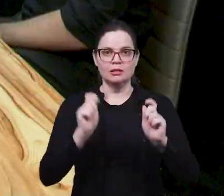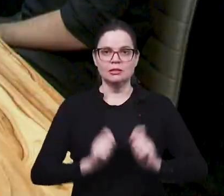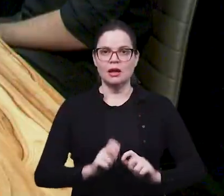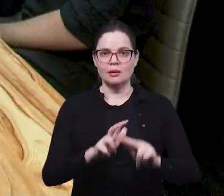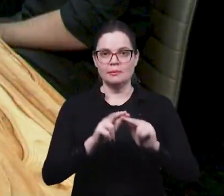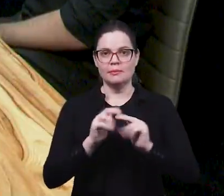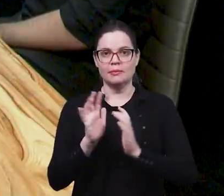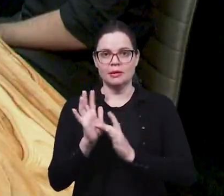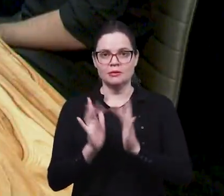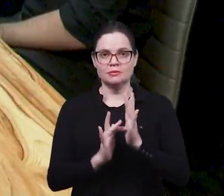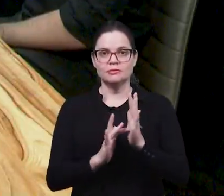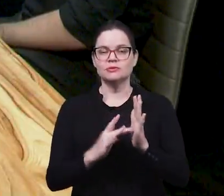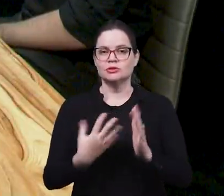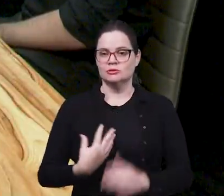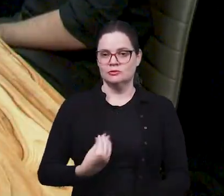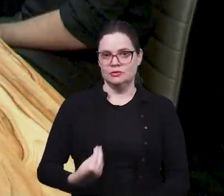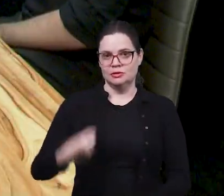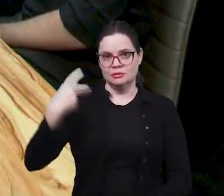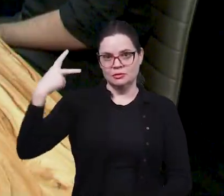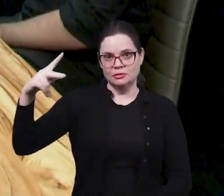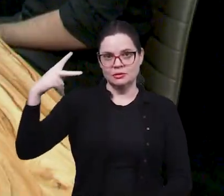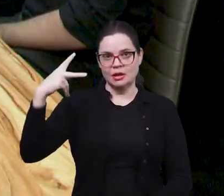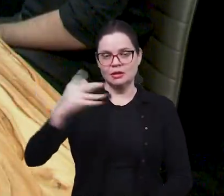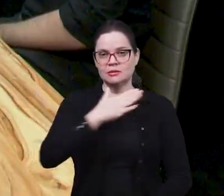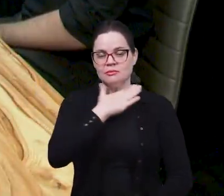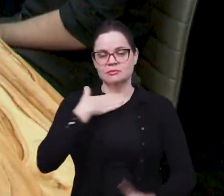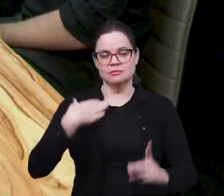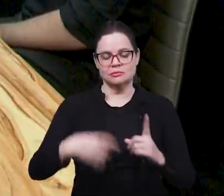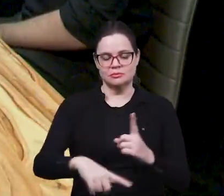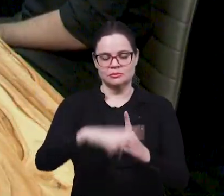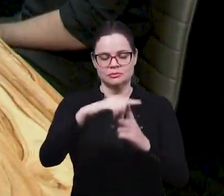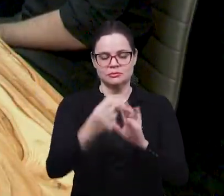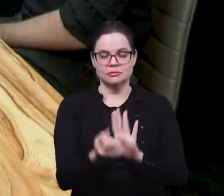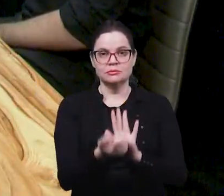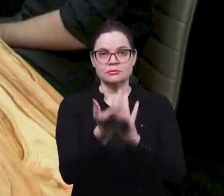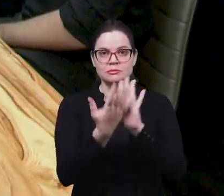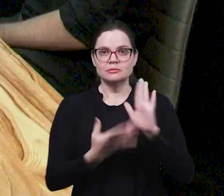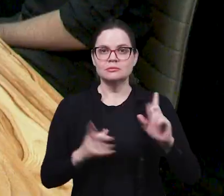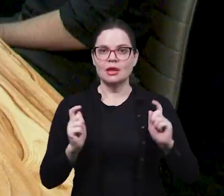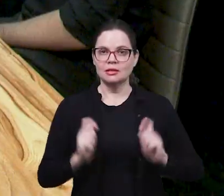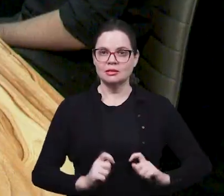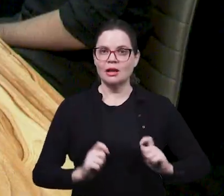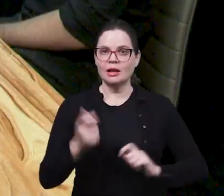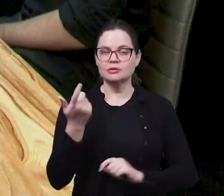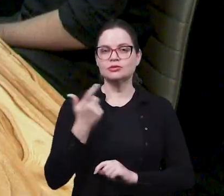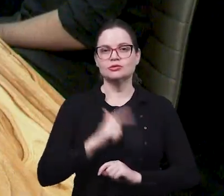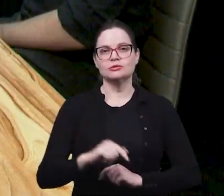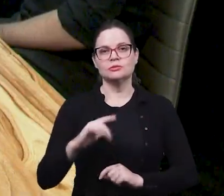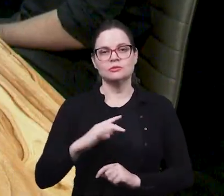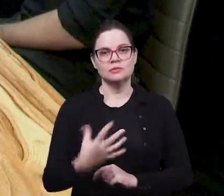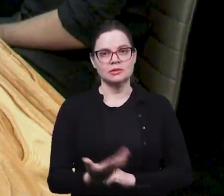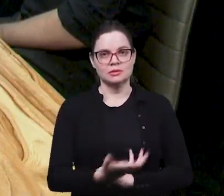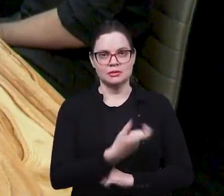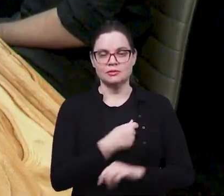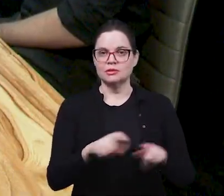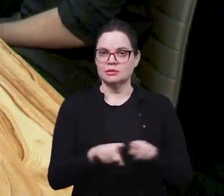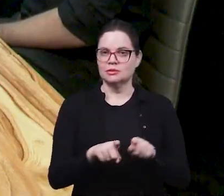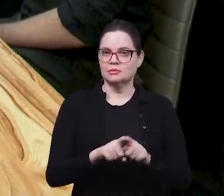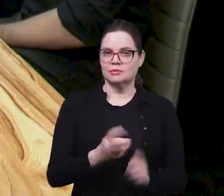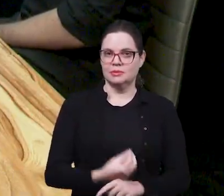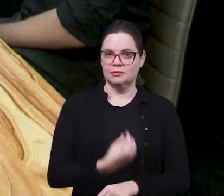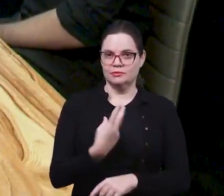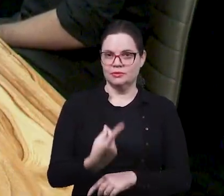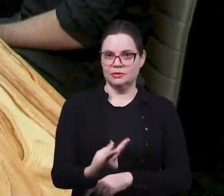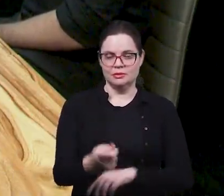Filho Jesus, que foi morto ali na cruz, nós tivemos acesso novamente à salvação e à